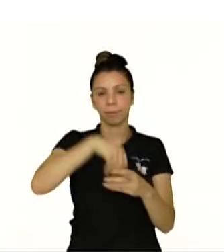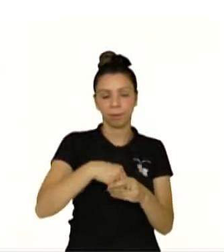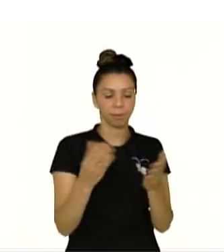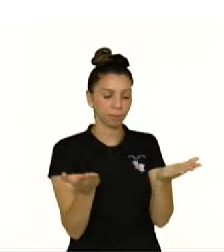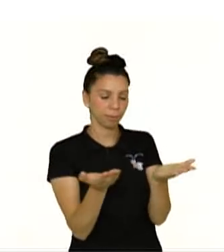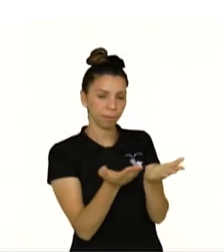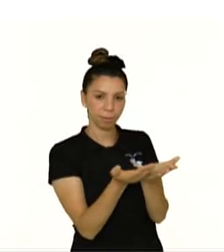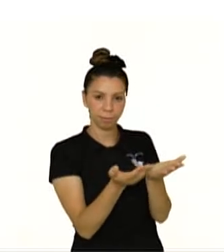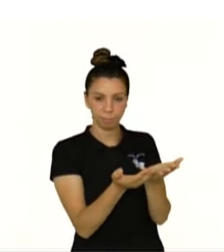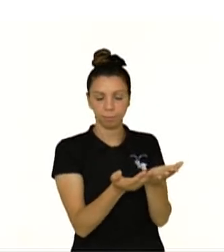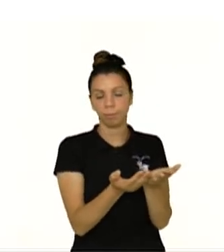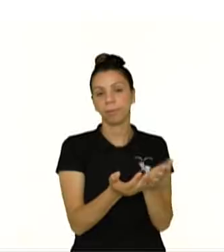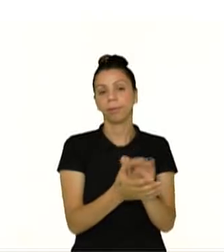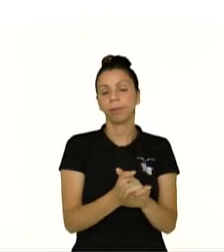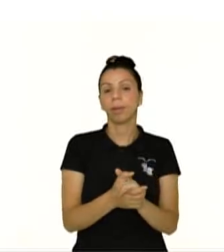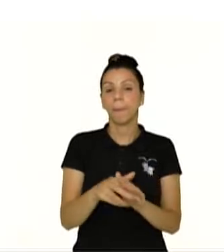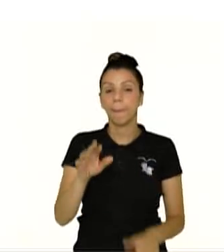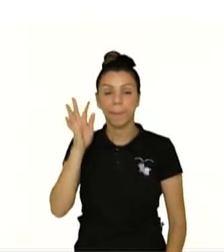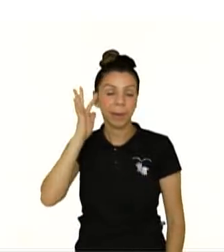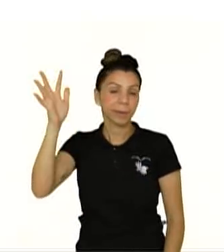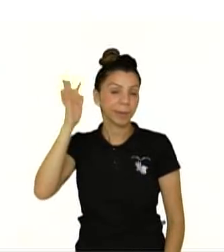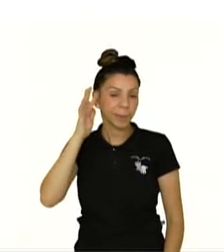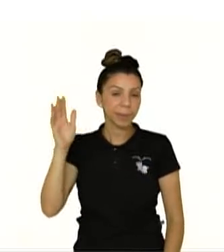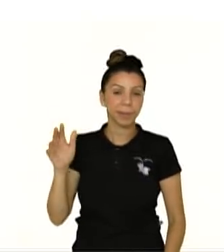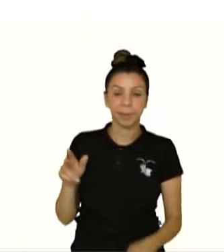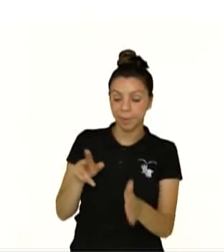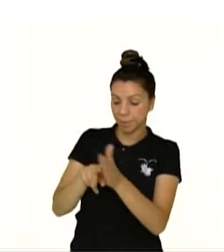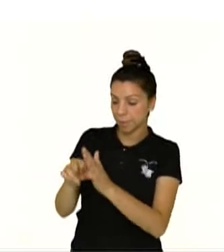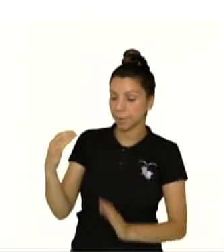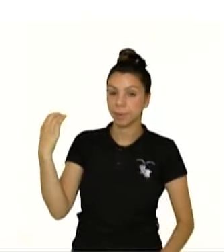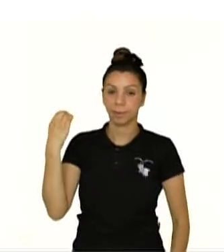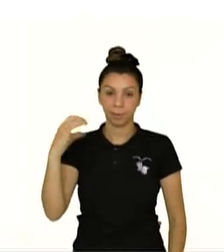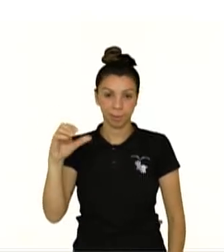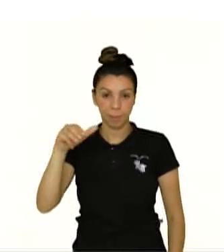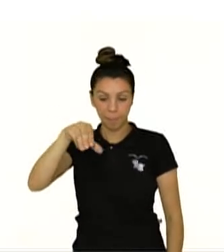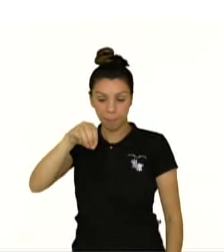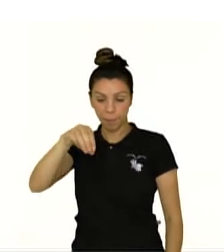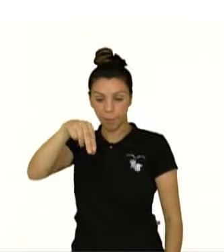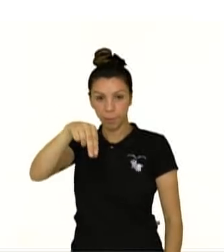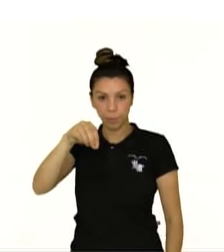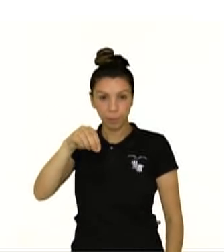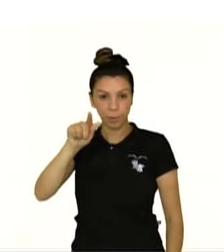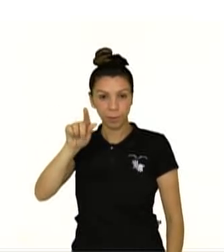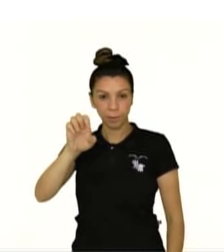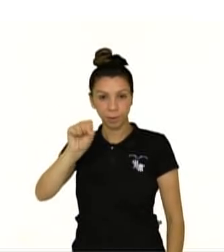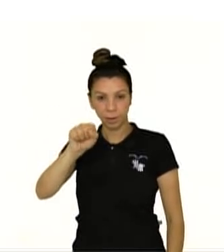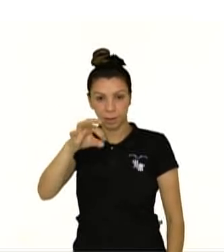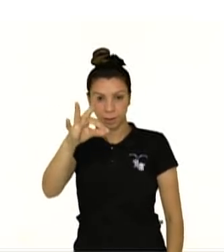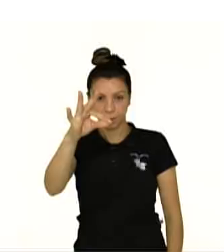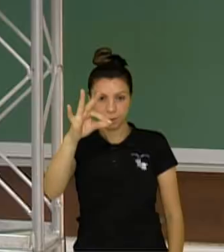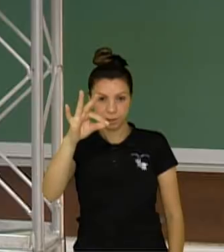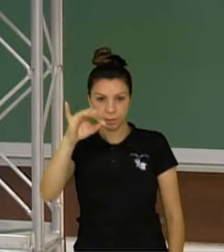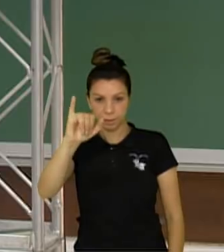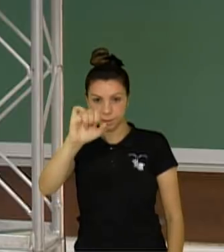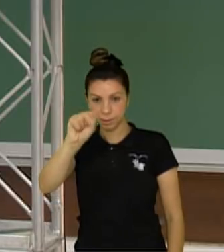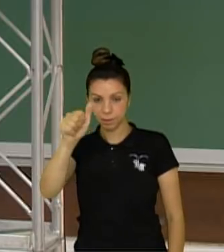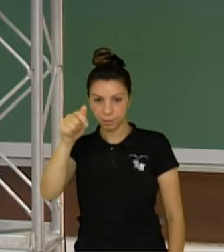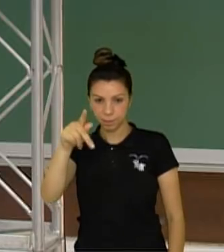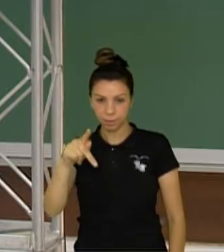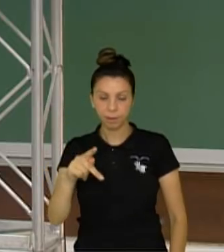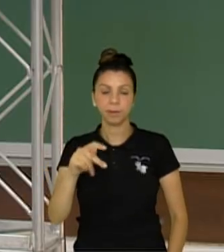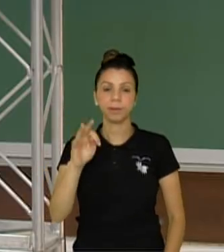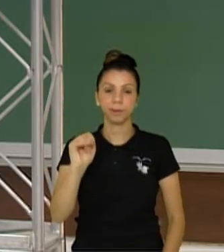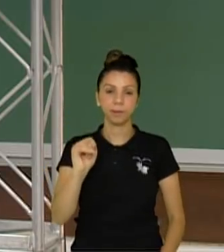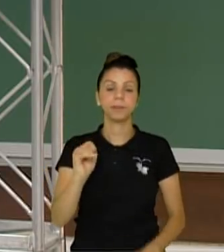teoria monogenista, uma teoria científica, ela defende, ela vai dizer que o ser